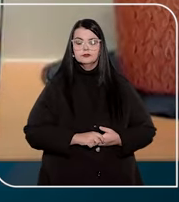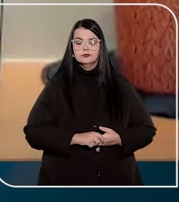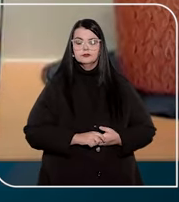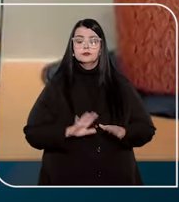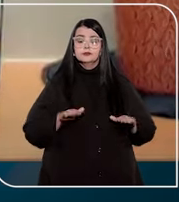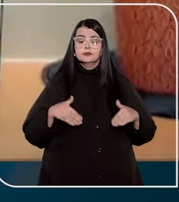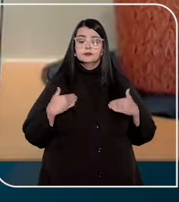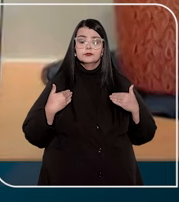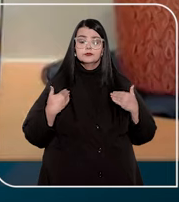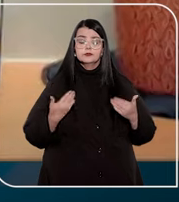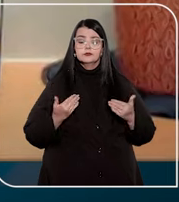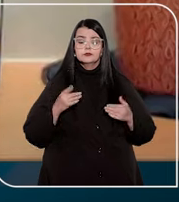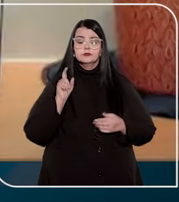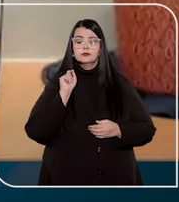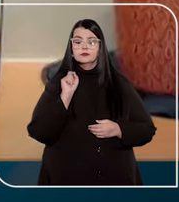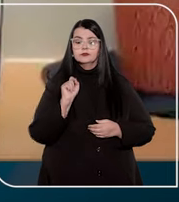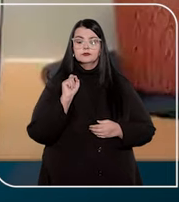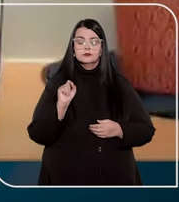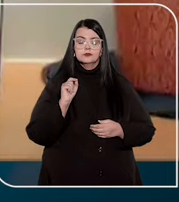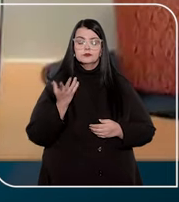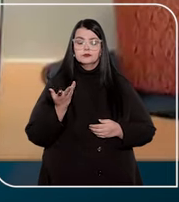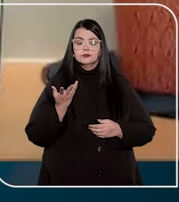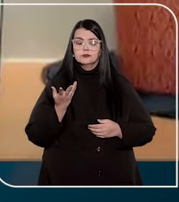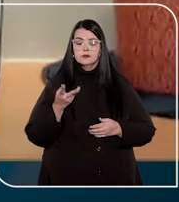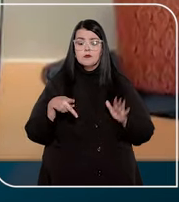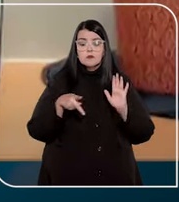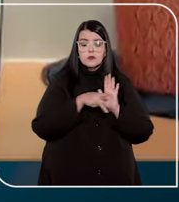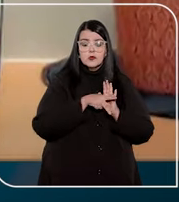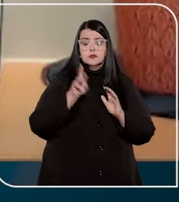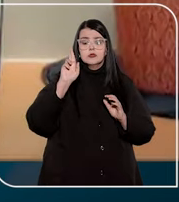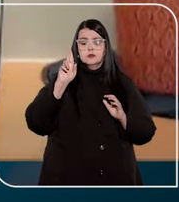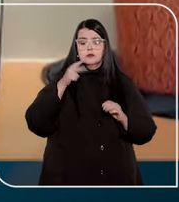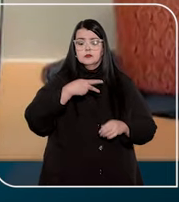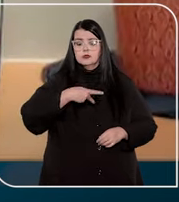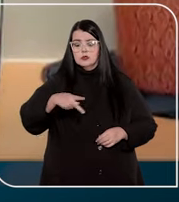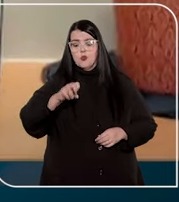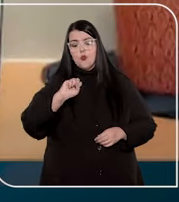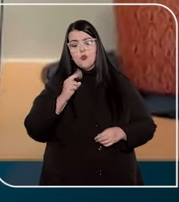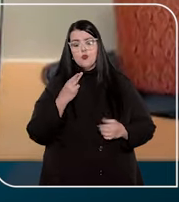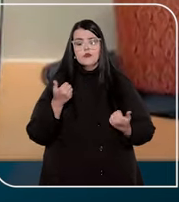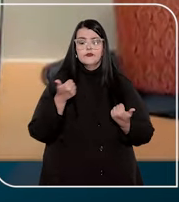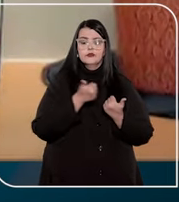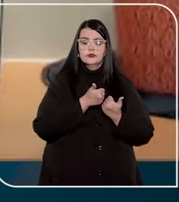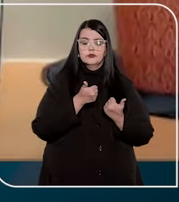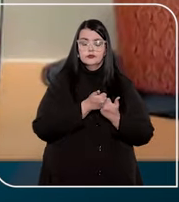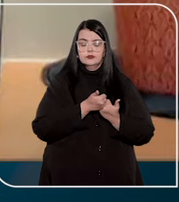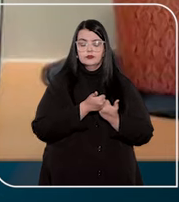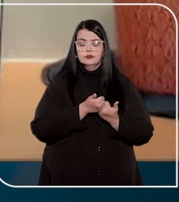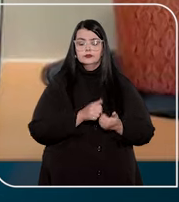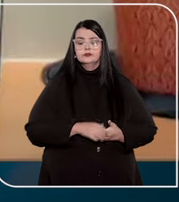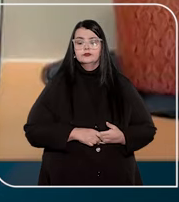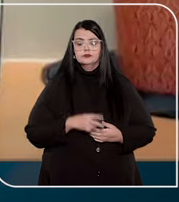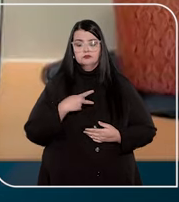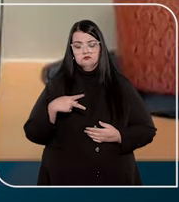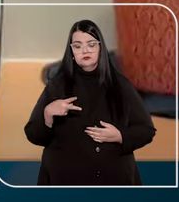Nessas situações, o que vai caber ao presidente ou vice-presidente? Vai ser